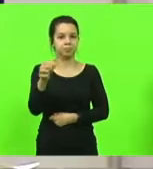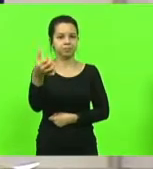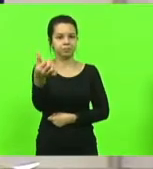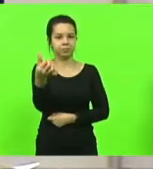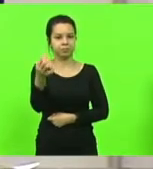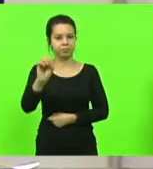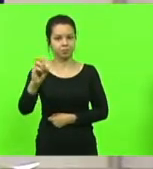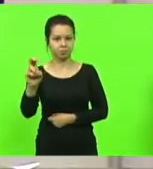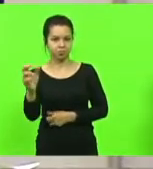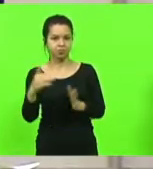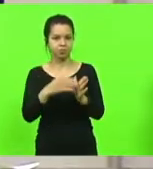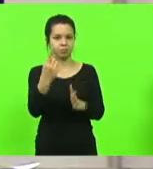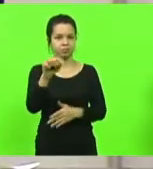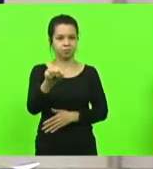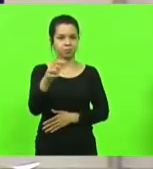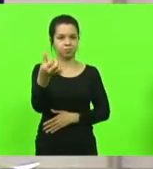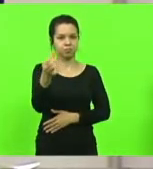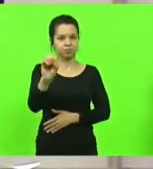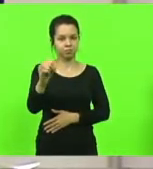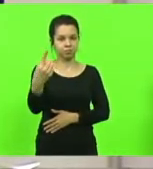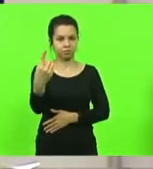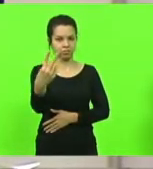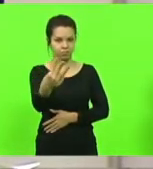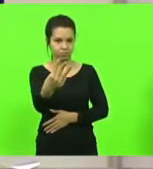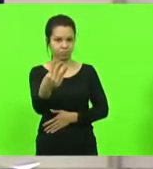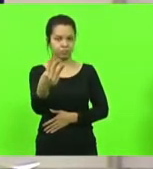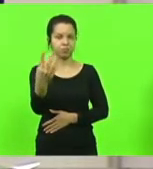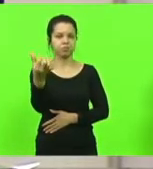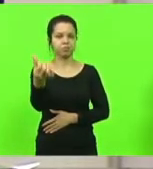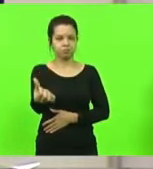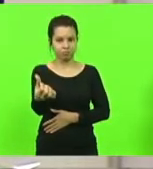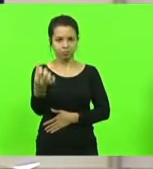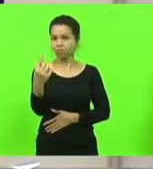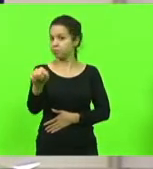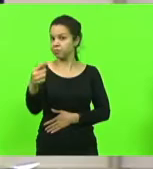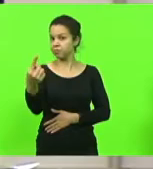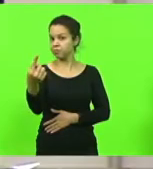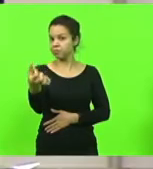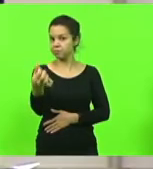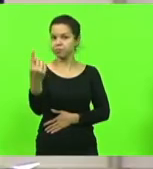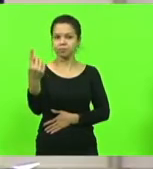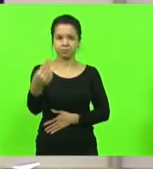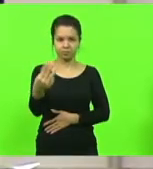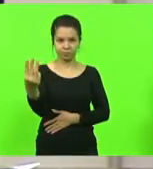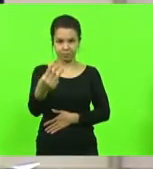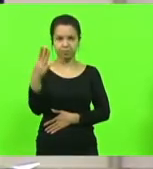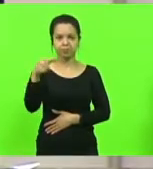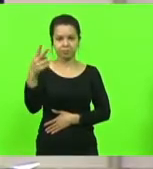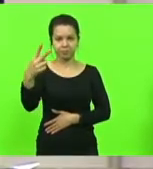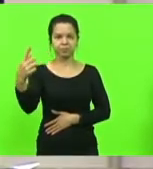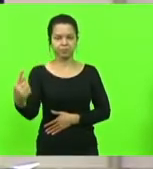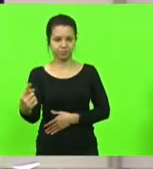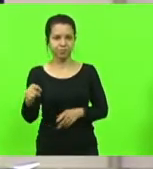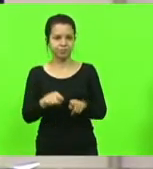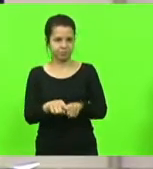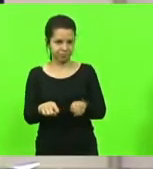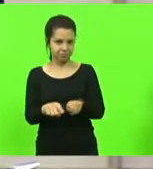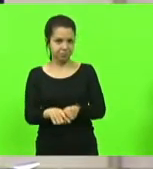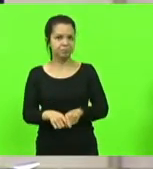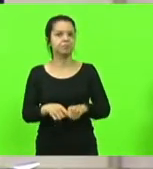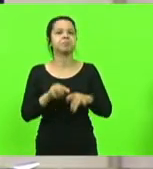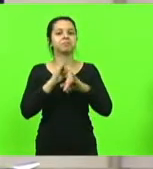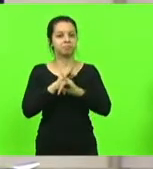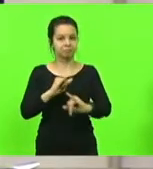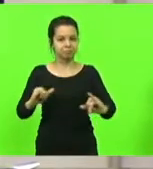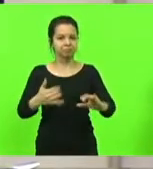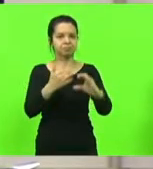1605 a 1613 e 1633 de 2021 e comunicou que encaminhará